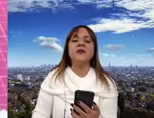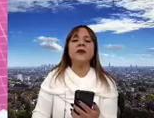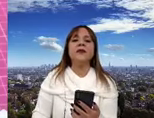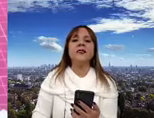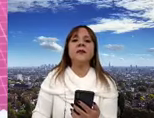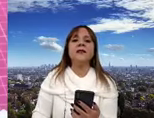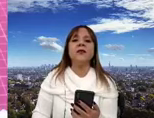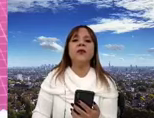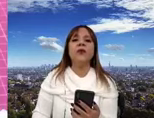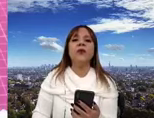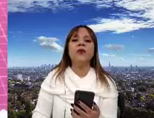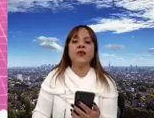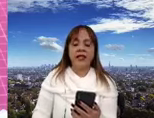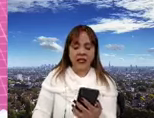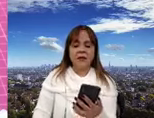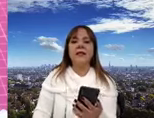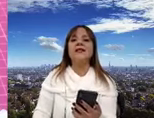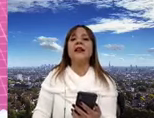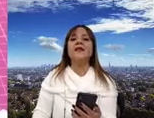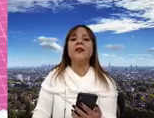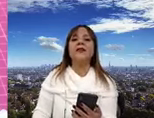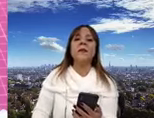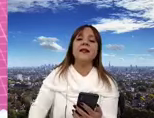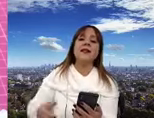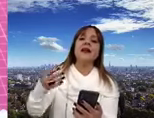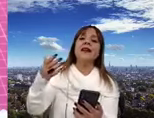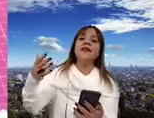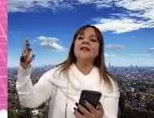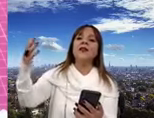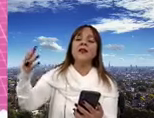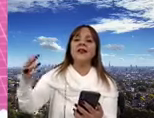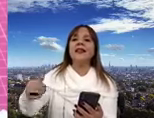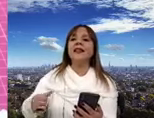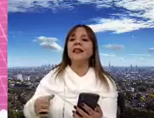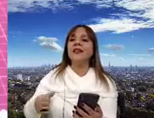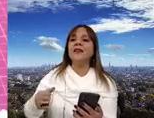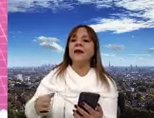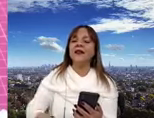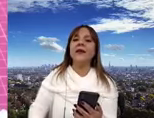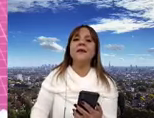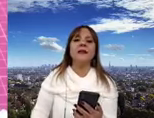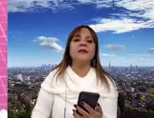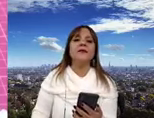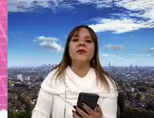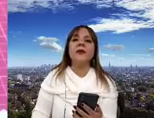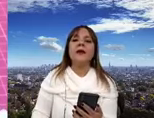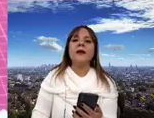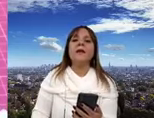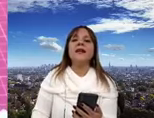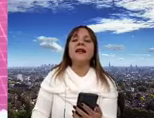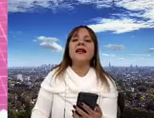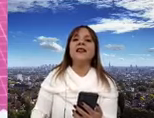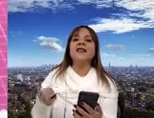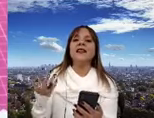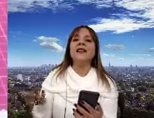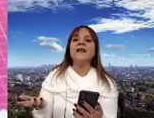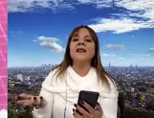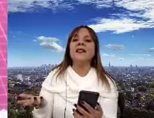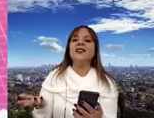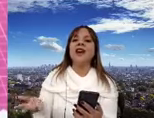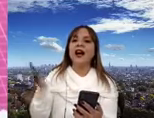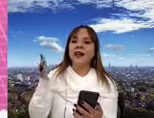para esse concurso, que nem a Jamile Salha falou, vai Sim. aparecer tanta coisa linda, né, Jamile? Vai mesmo, viu? Pensa É naquilo que você queria verdade.